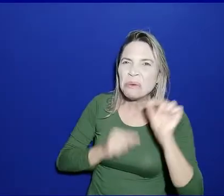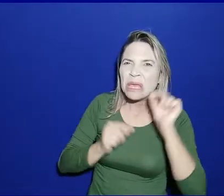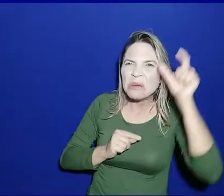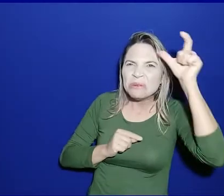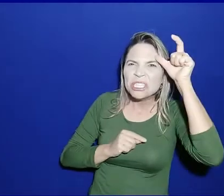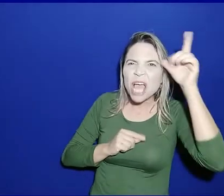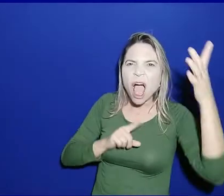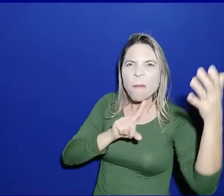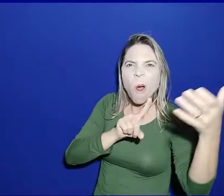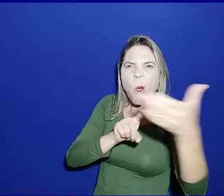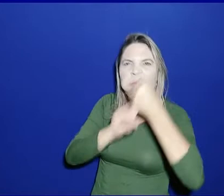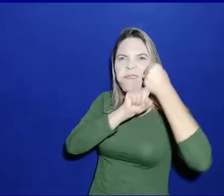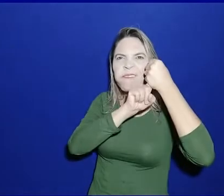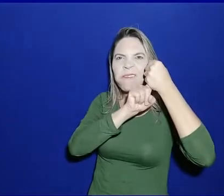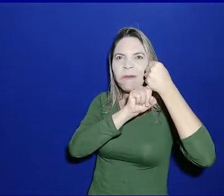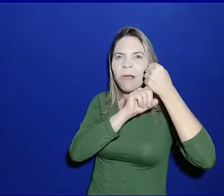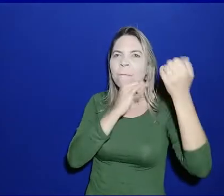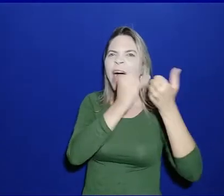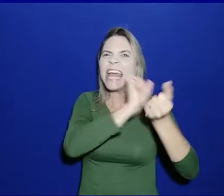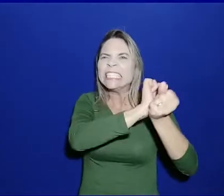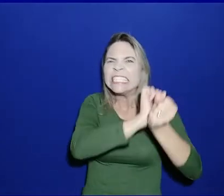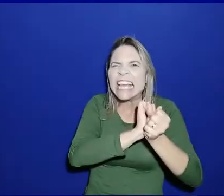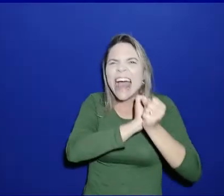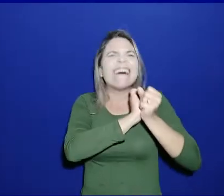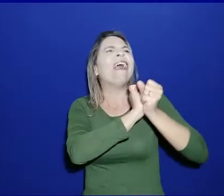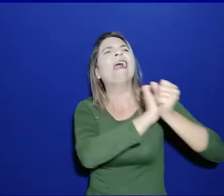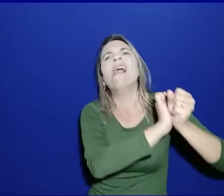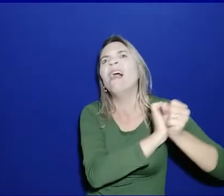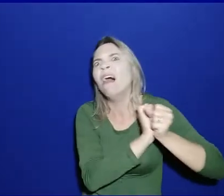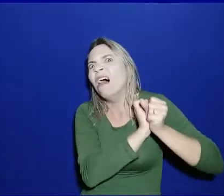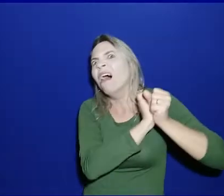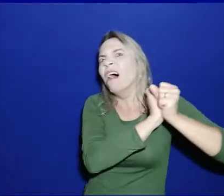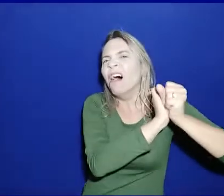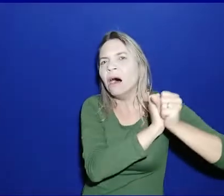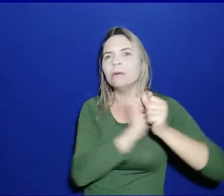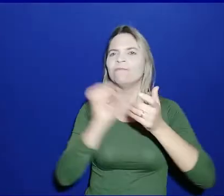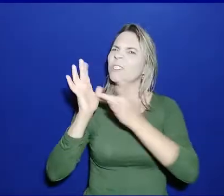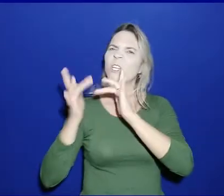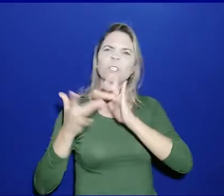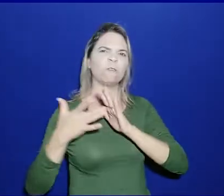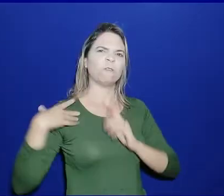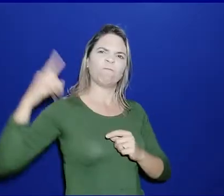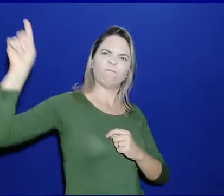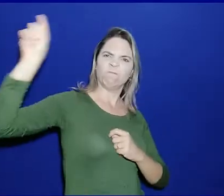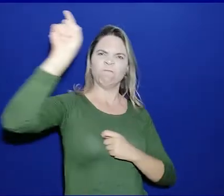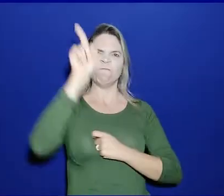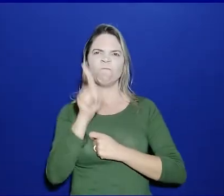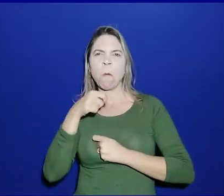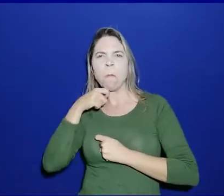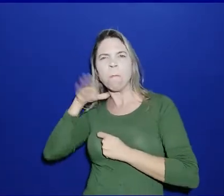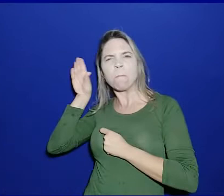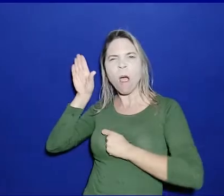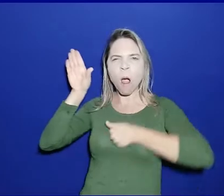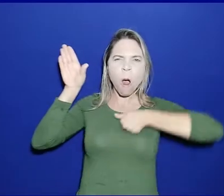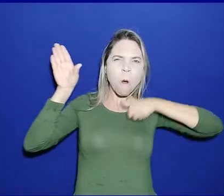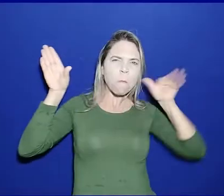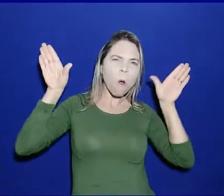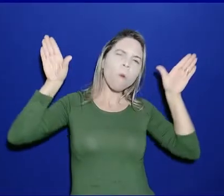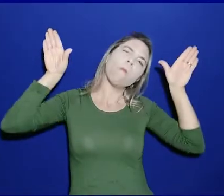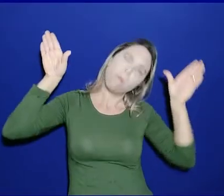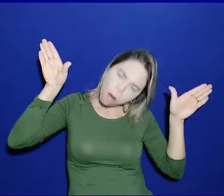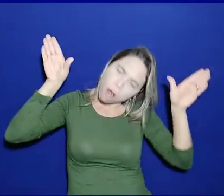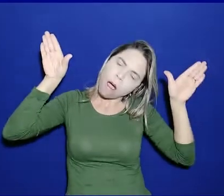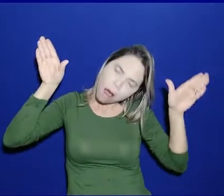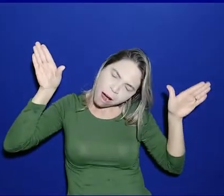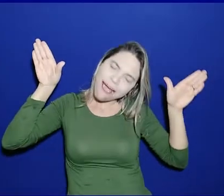de nós, nos escravizava. Jesus, cumprindo a lei de Deus, entregou-se na cruz, ofertou a sua vida por